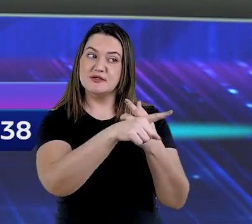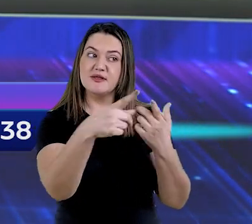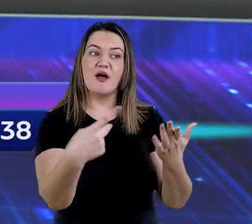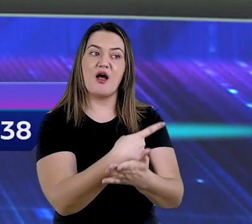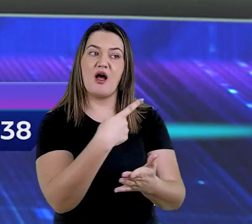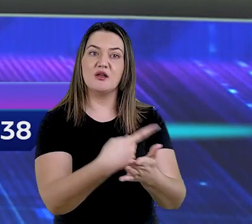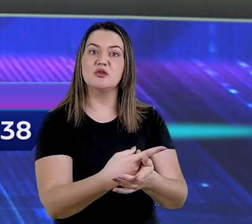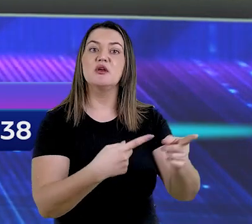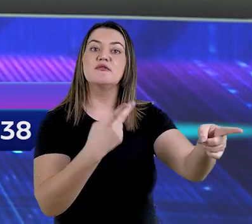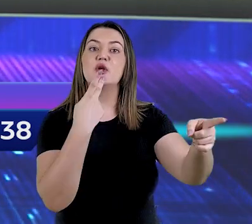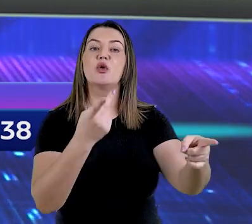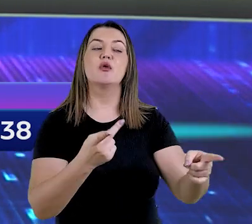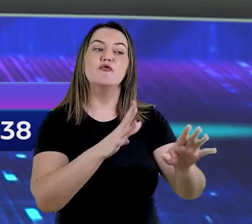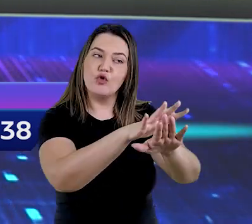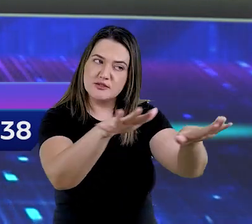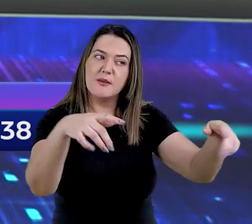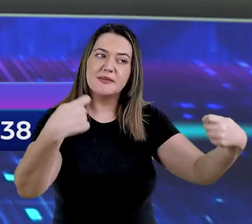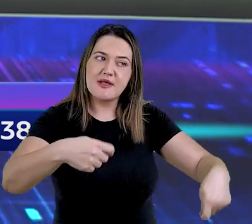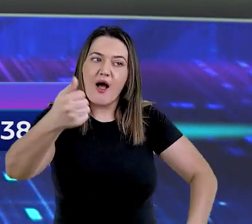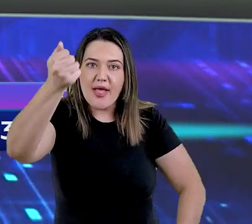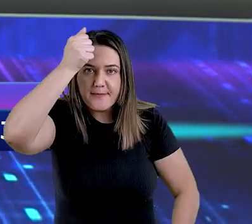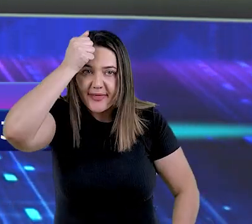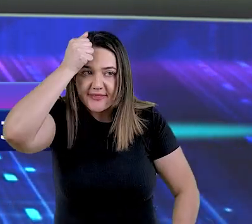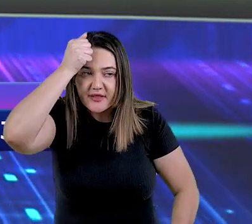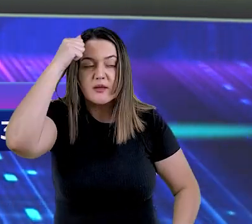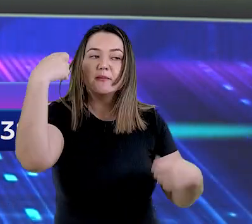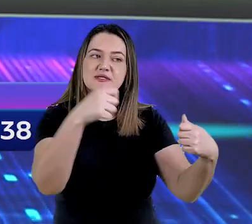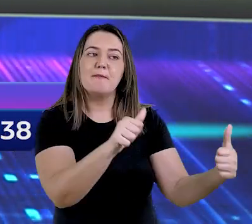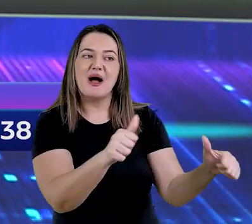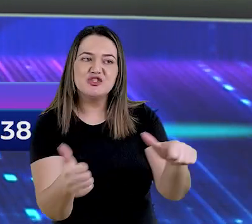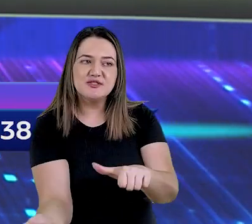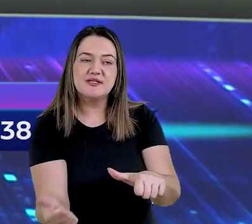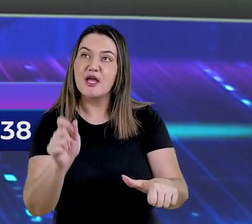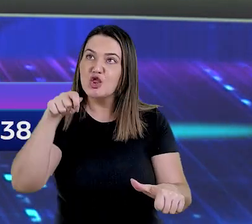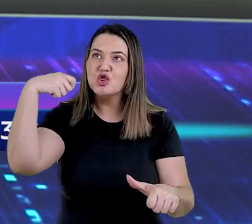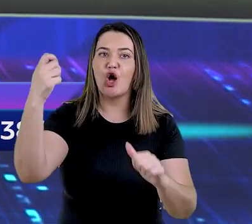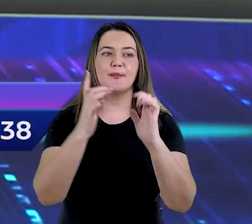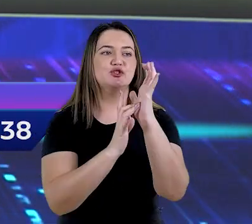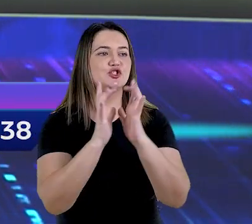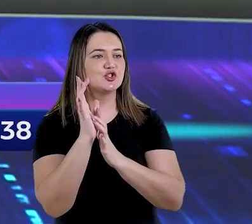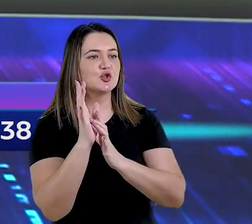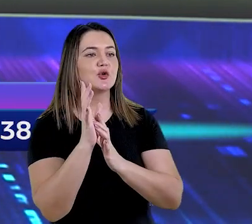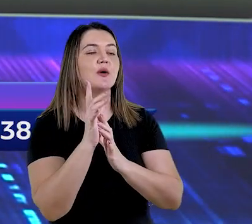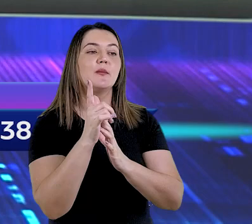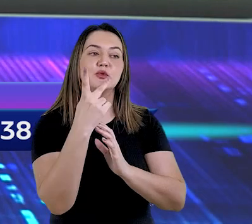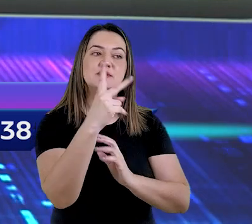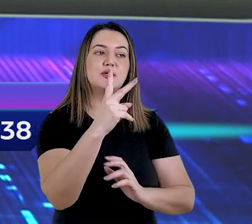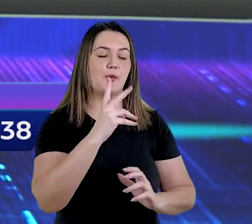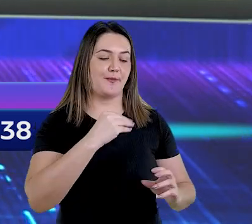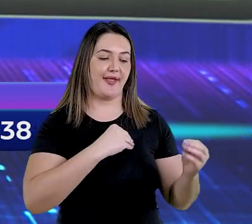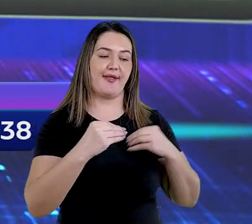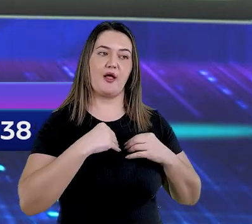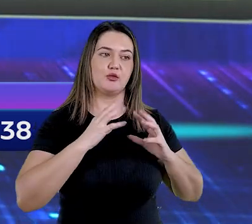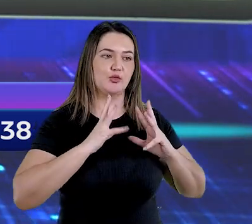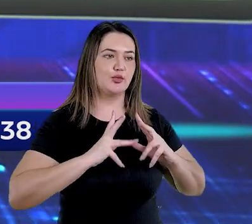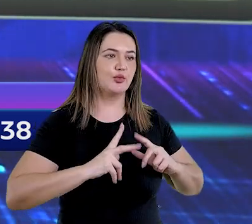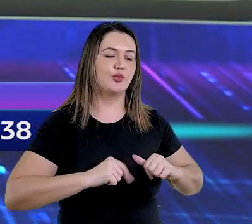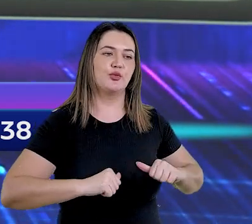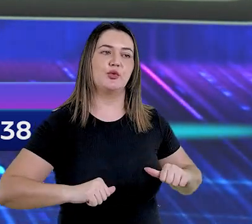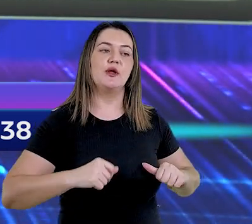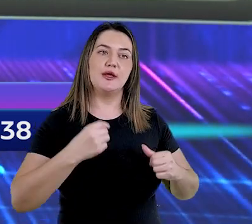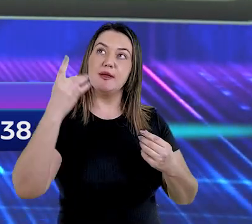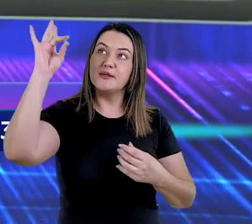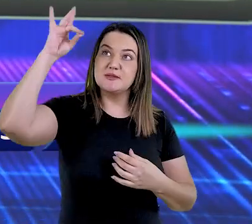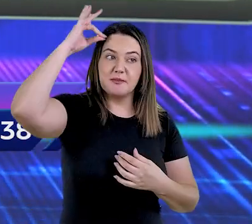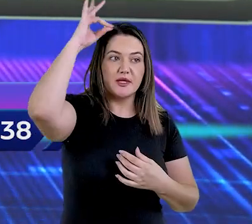vós, seja batizado em nome de Jesus para a remissão dos vossos pecados e recebereis o dom do Espírito Santo. Sabe o